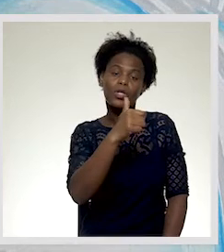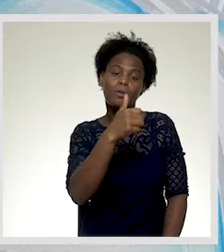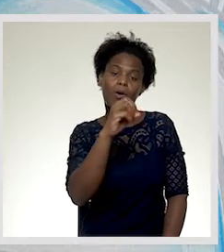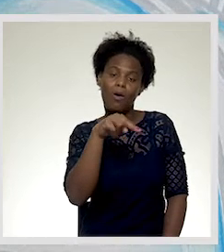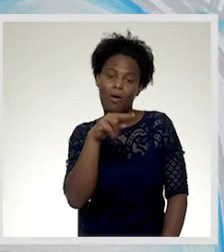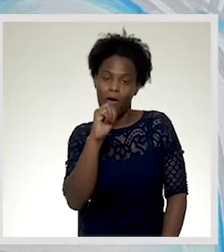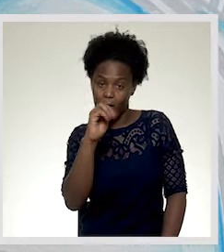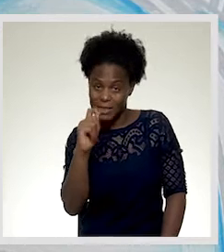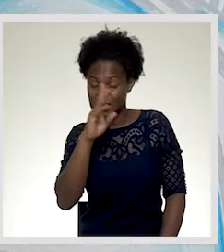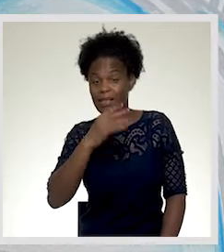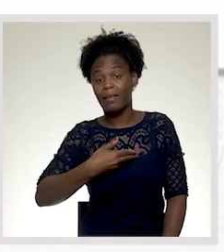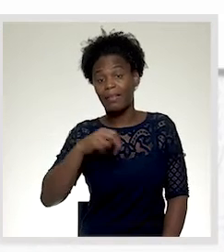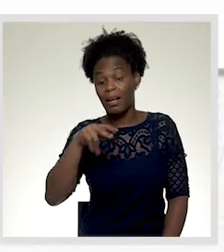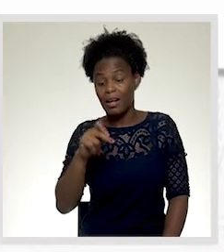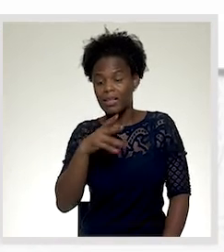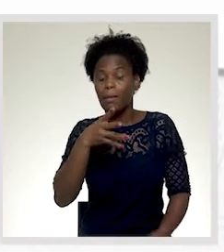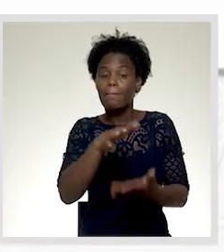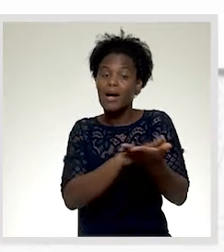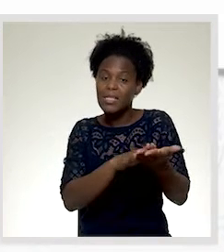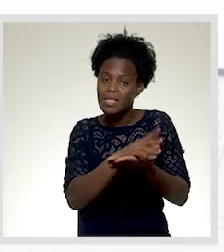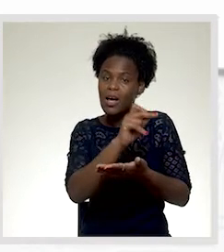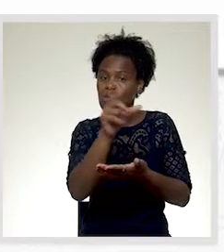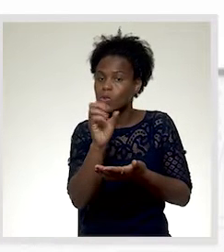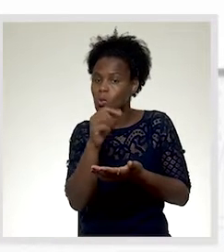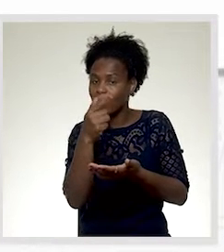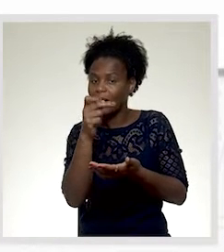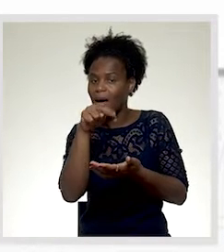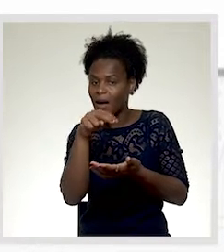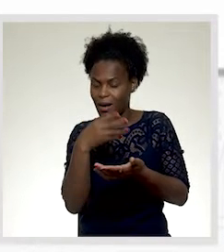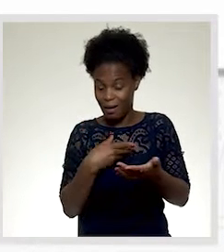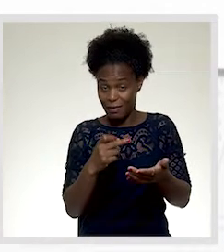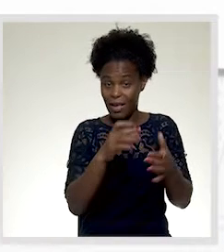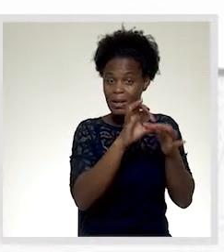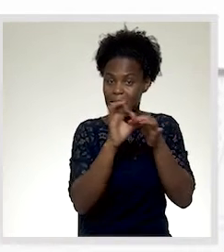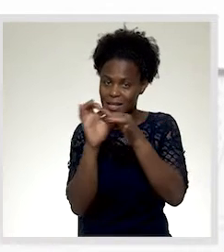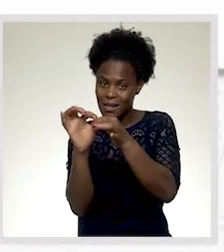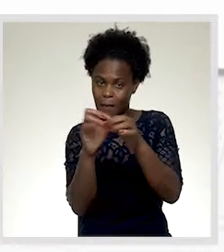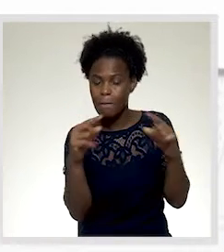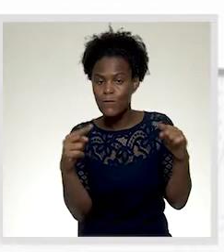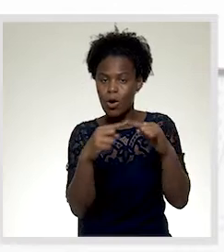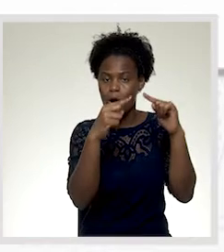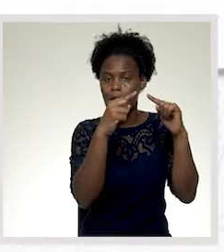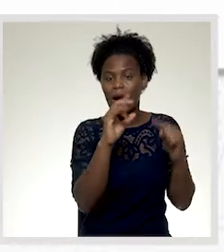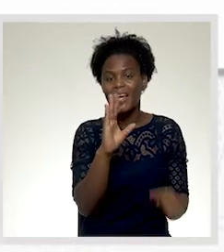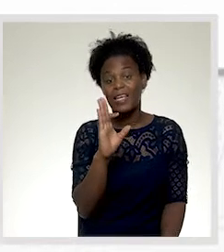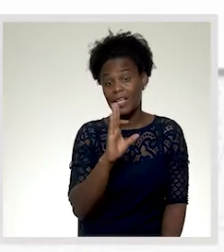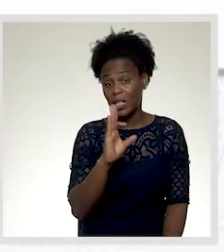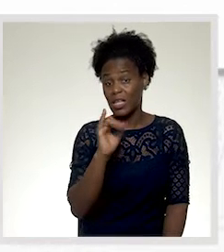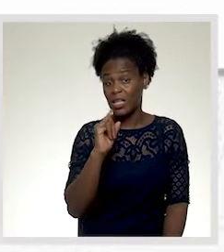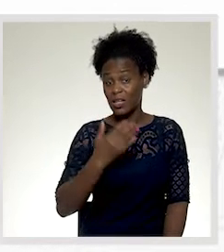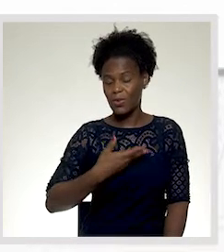agora as bases nitrogenadas ou bases azotadas que ligam entre si através de pontes de